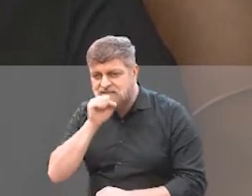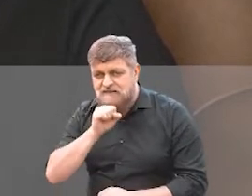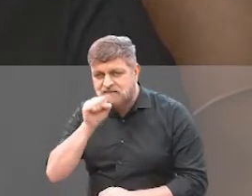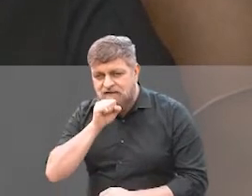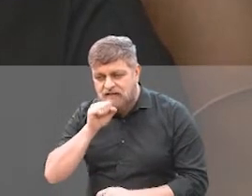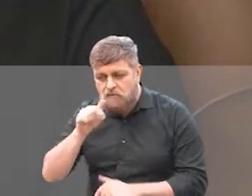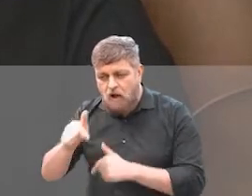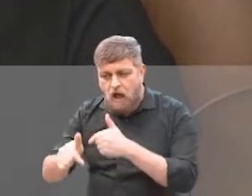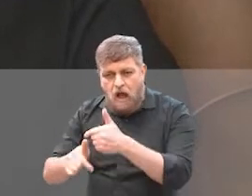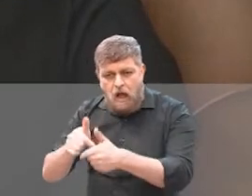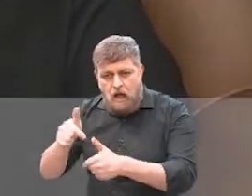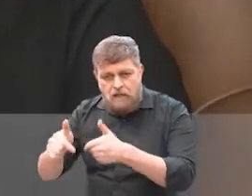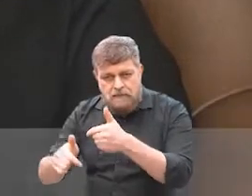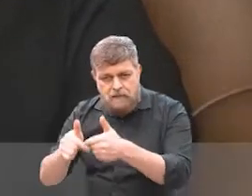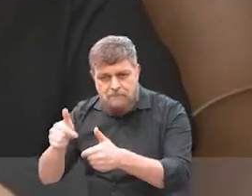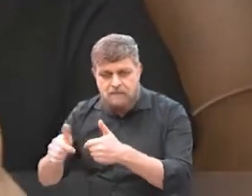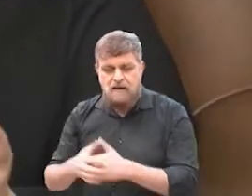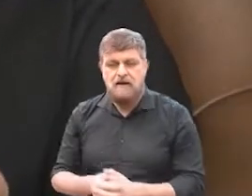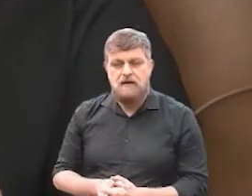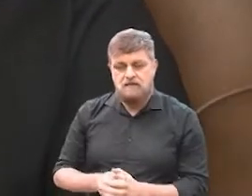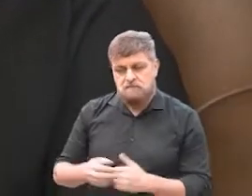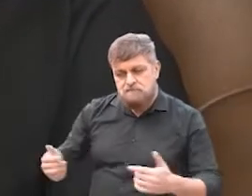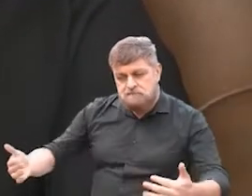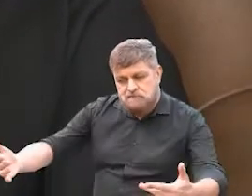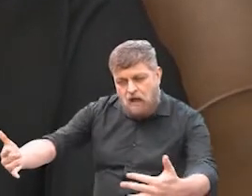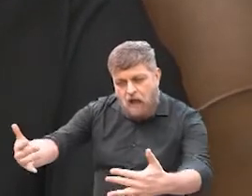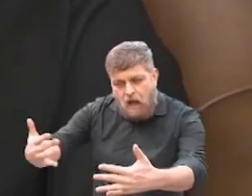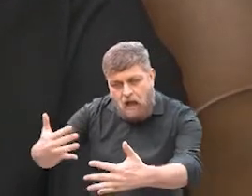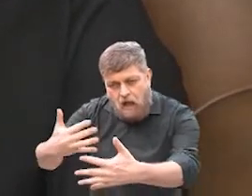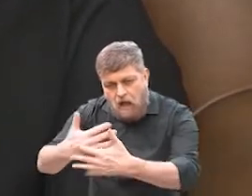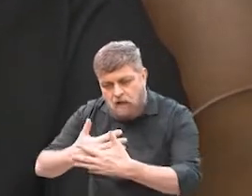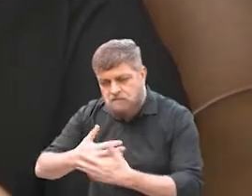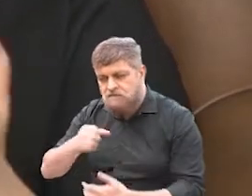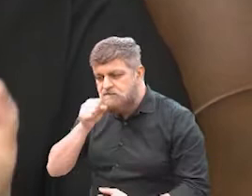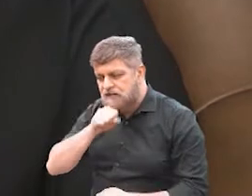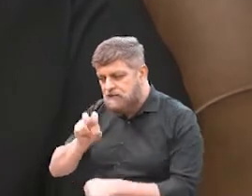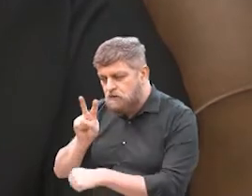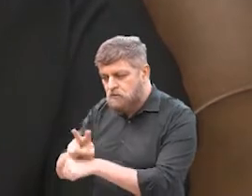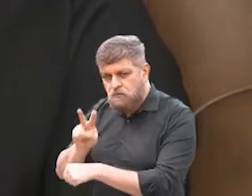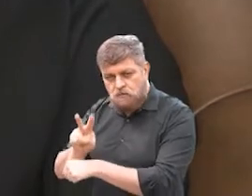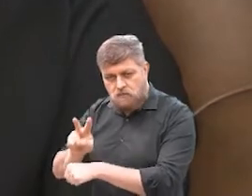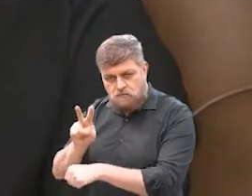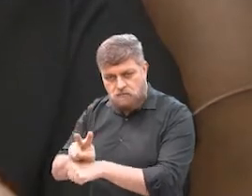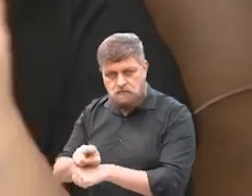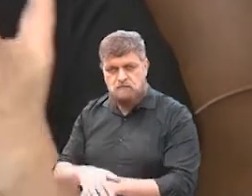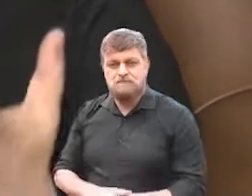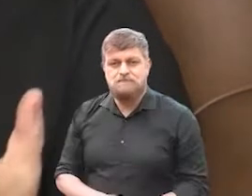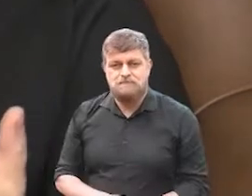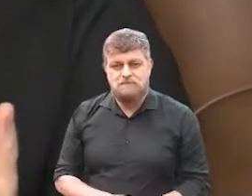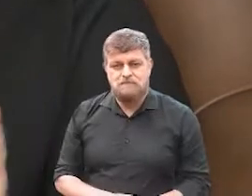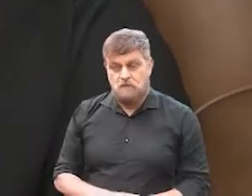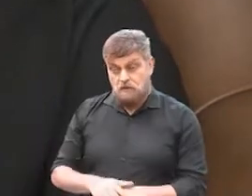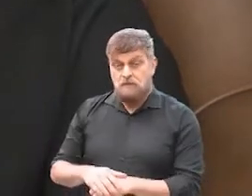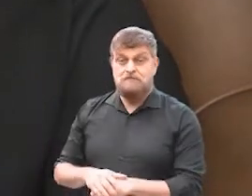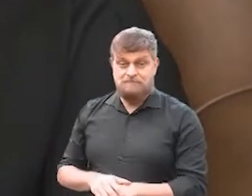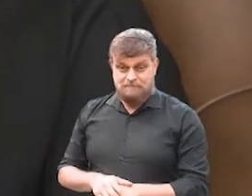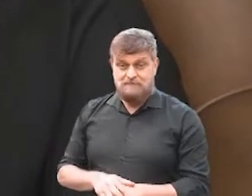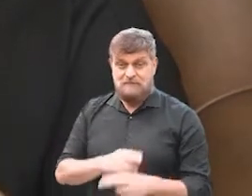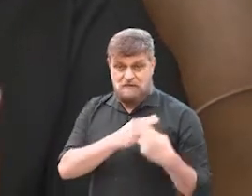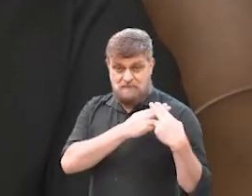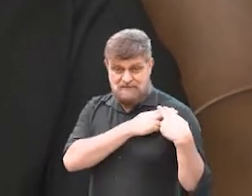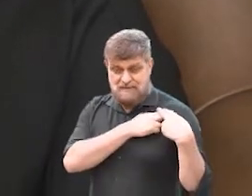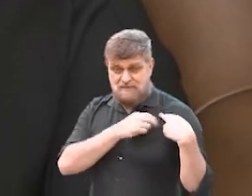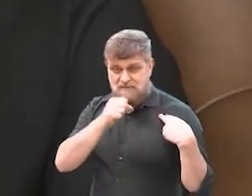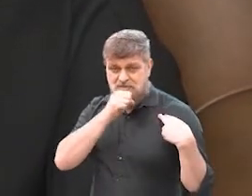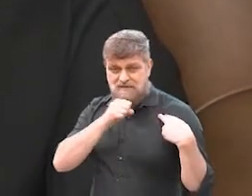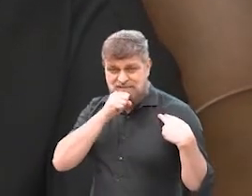de repouso operam, ou seja, oferecem serviços de acolhimento, abrigam idosos, vivem com idosos,